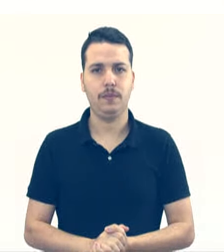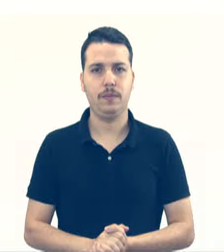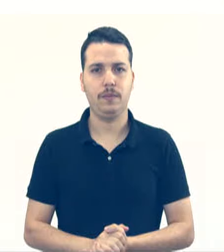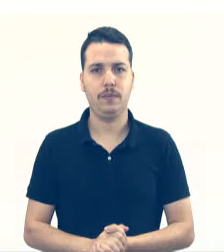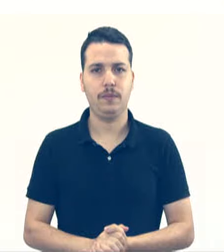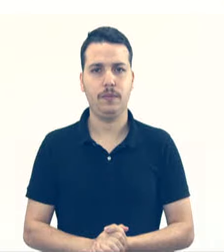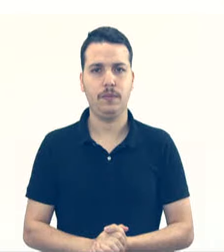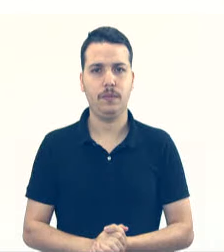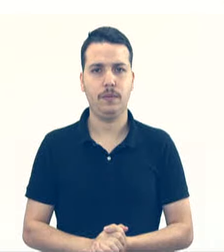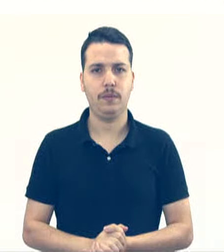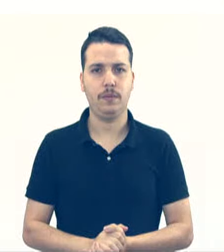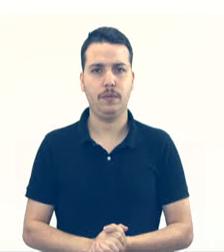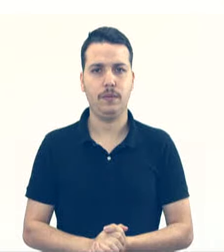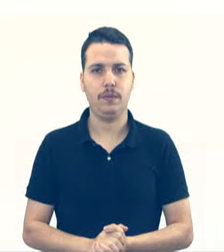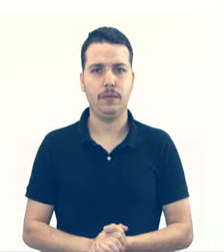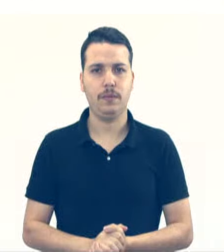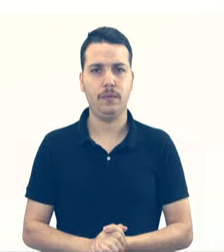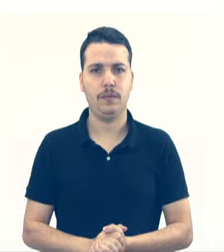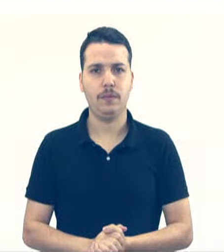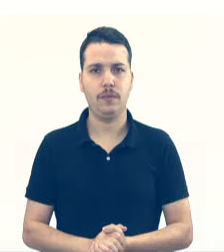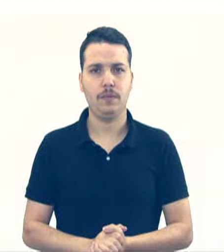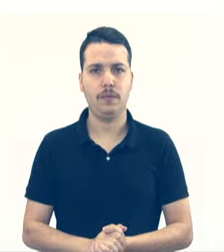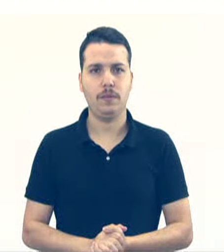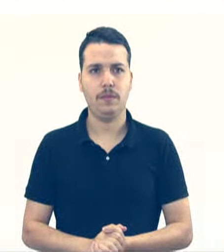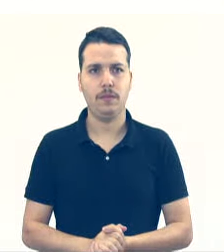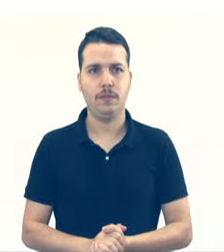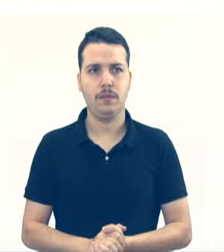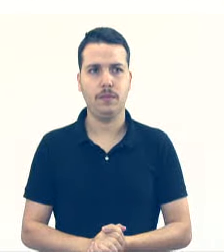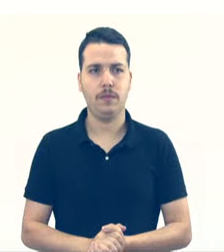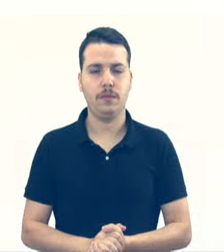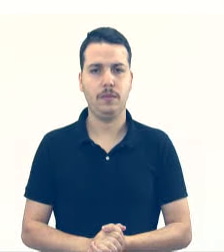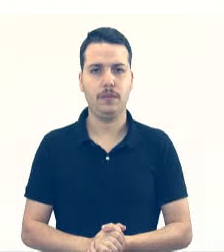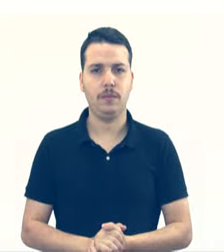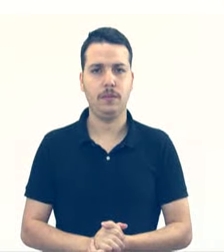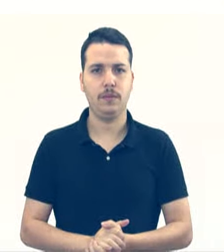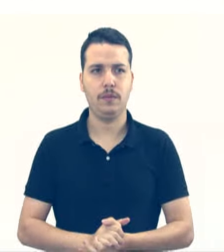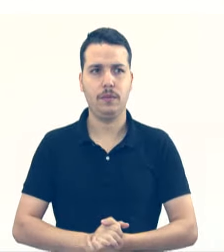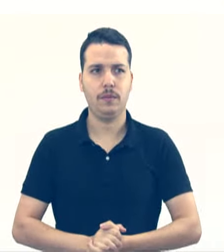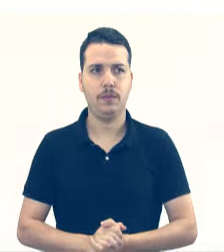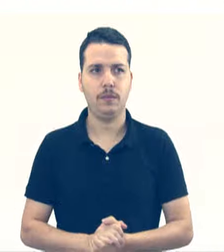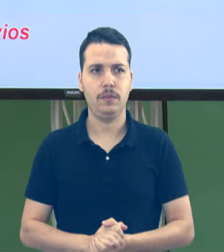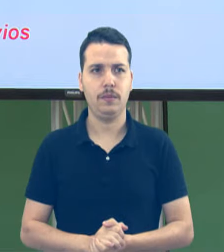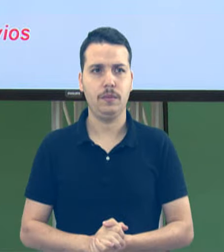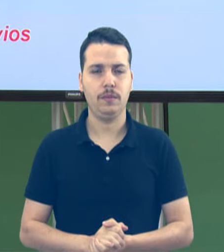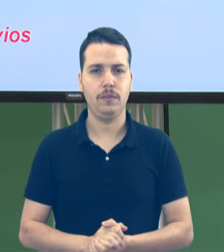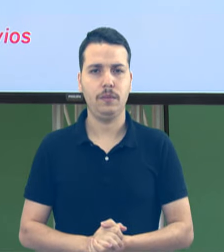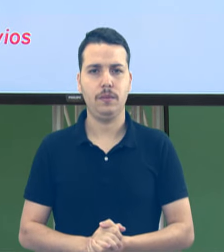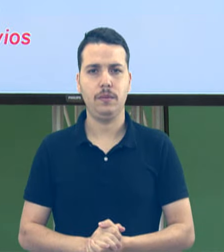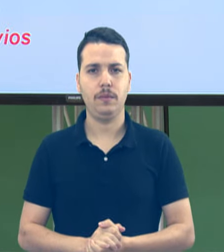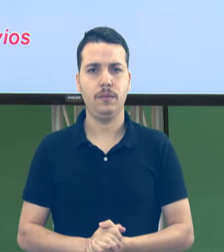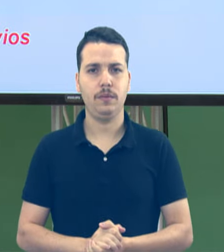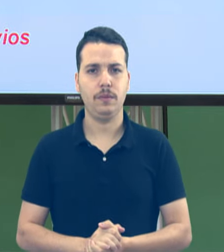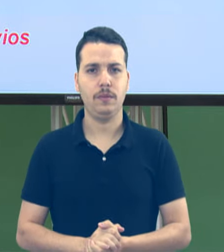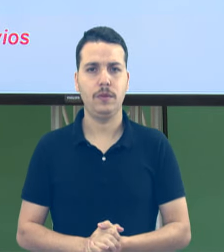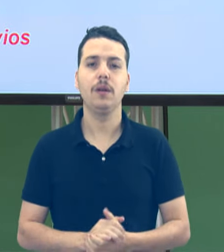que diferenças há entre uno, ou seja, o que seria